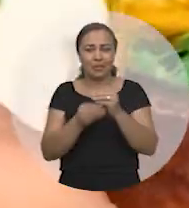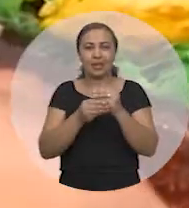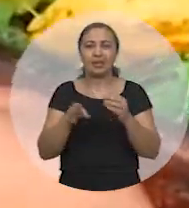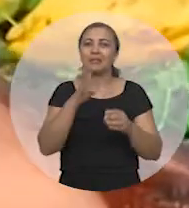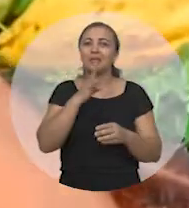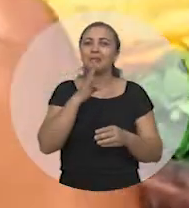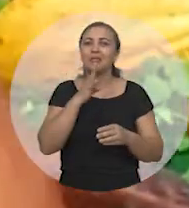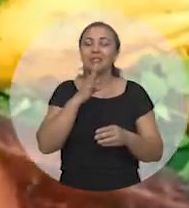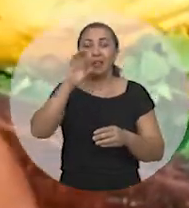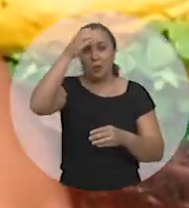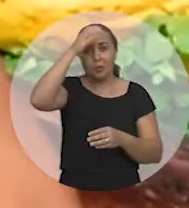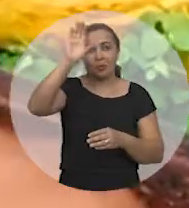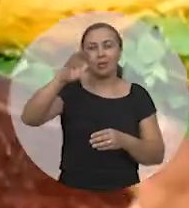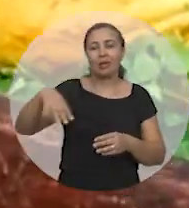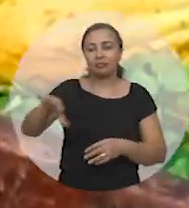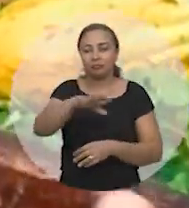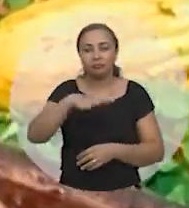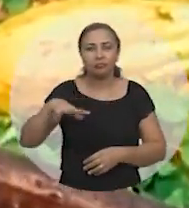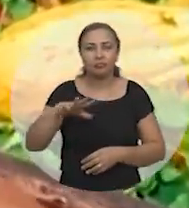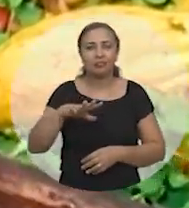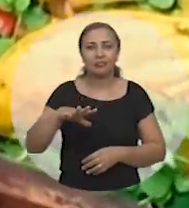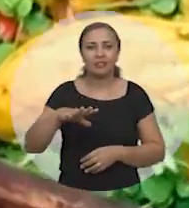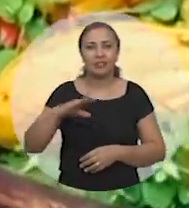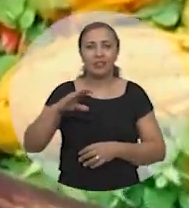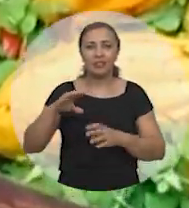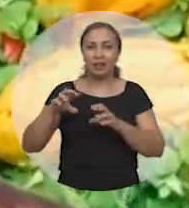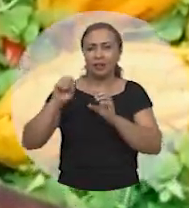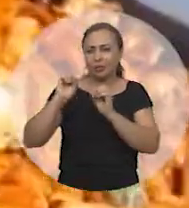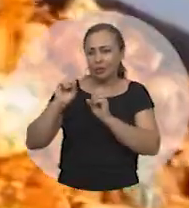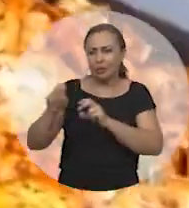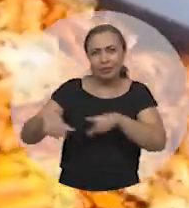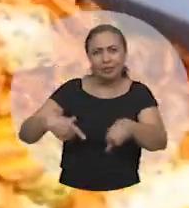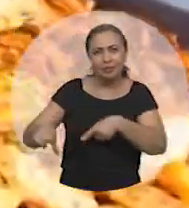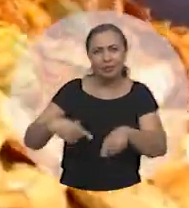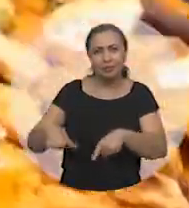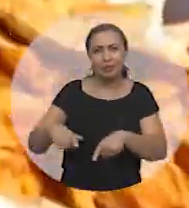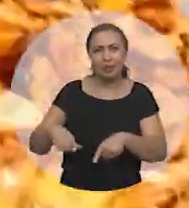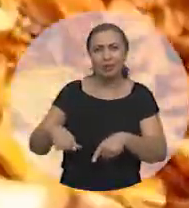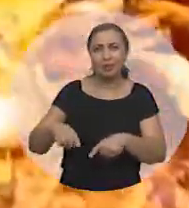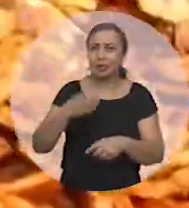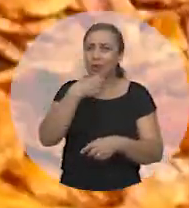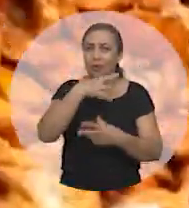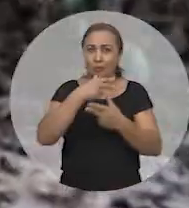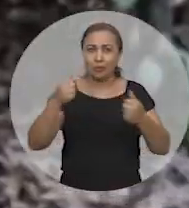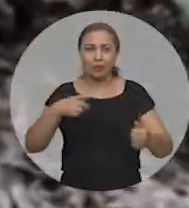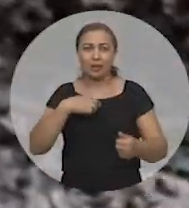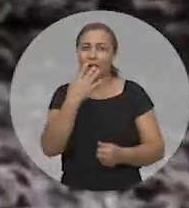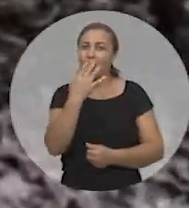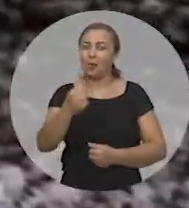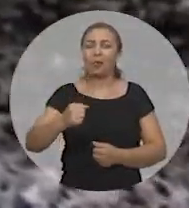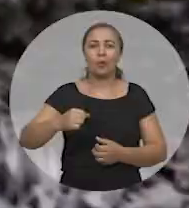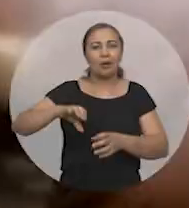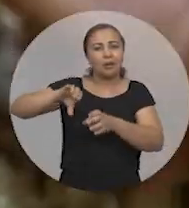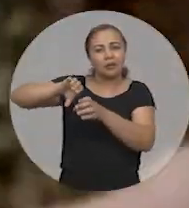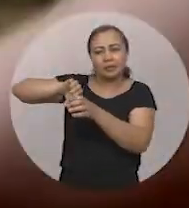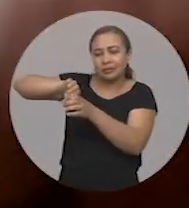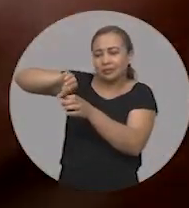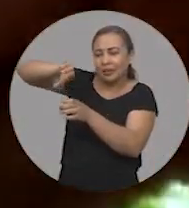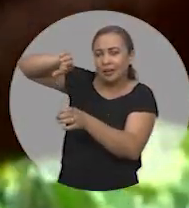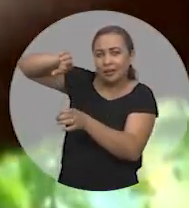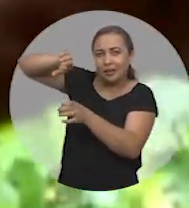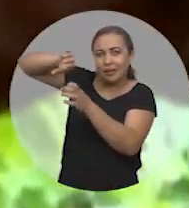faça reconhecida a identidade cultural desse lugar na cadeia produtiva o fruto que possui cores variadas